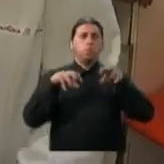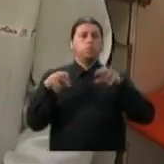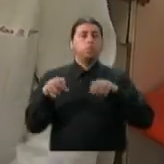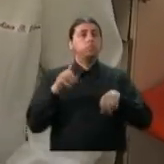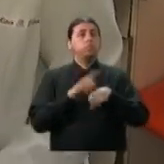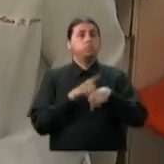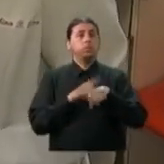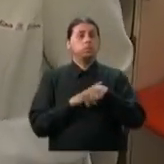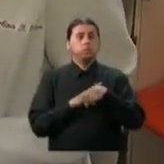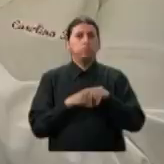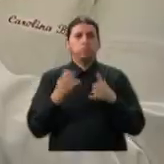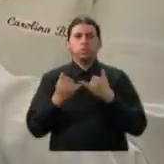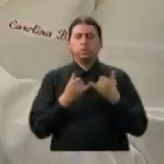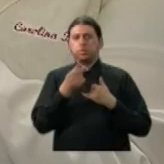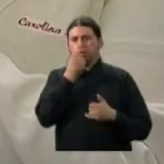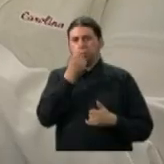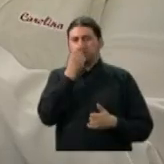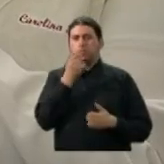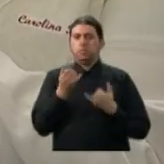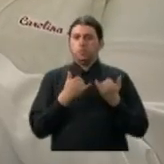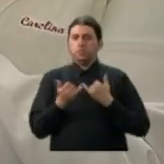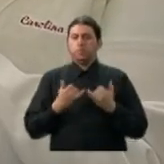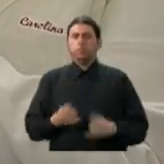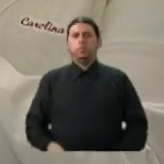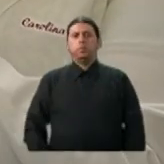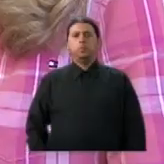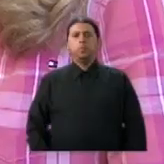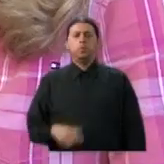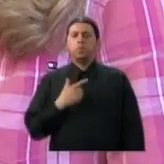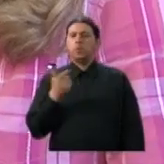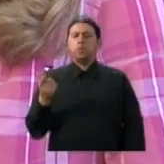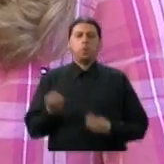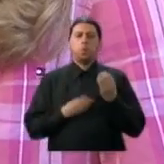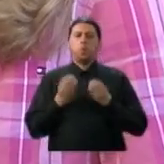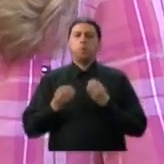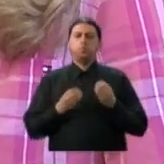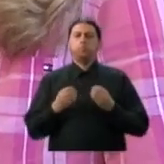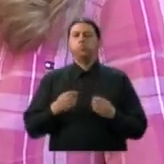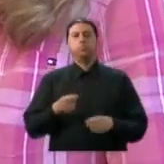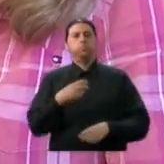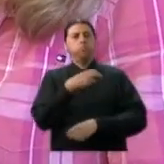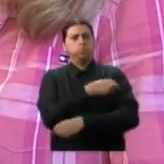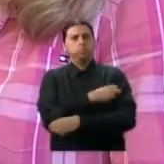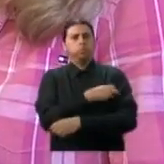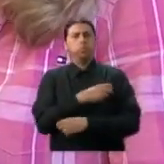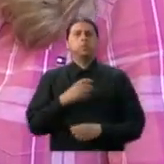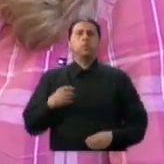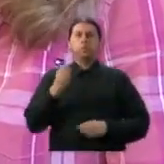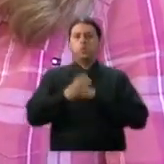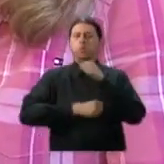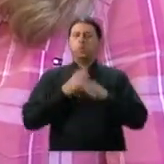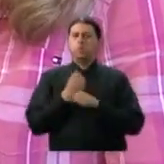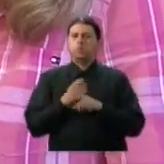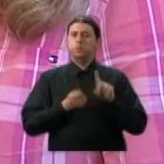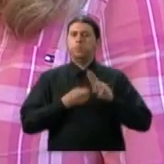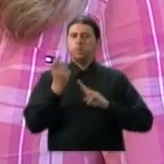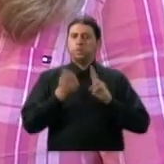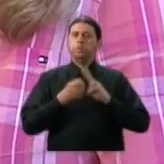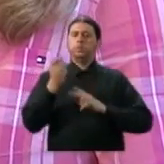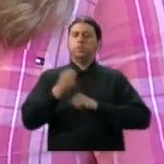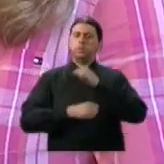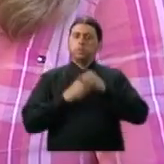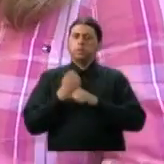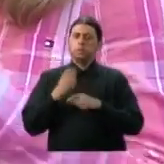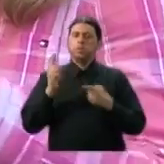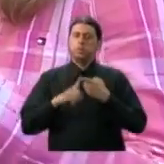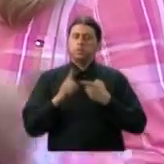concentradas em determinados períodos, como a da gripe, por exemplo. Não tem como disponibilizar, por exemplo, essa vacina anualmente, todos os meses